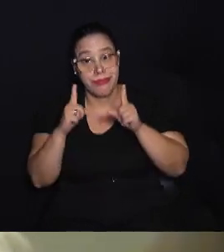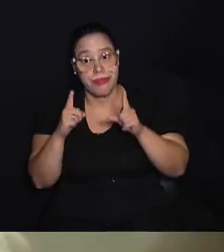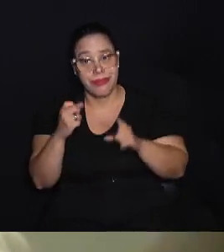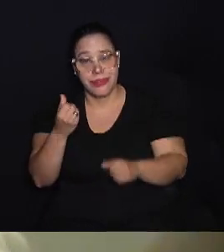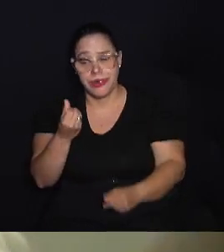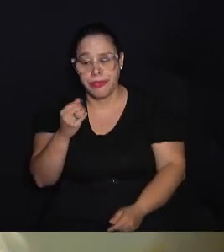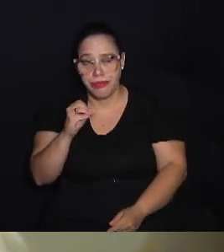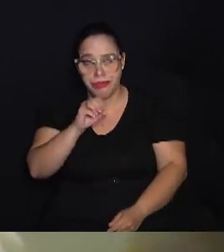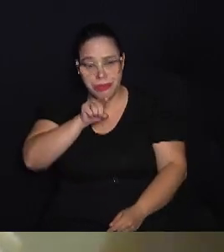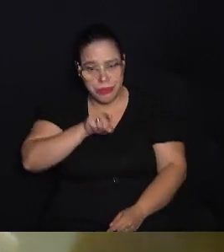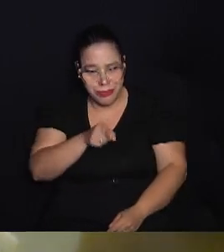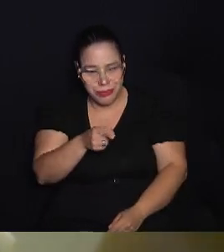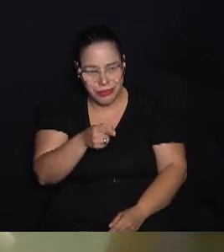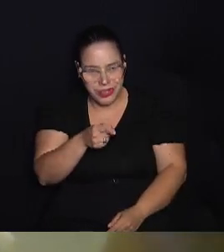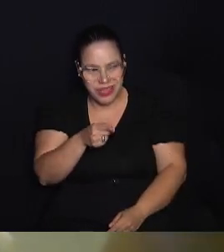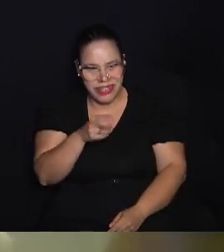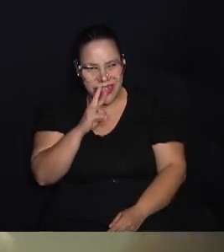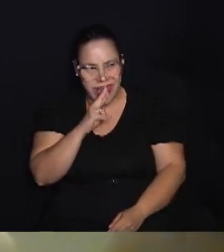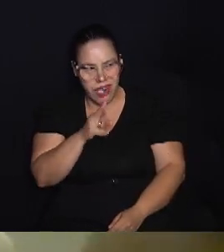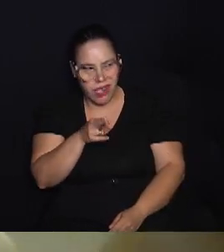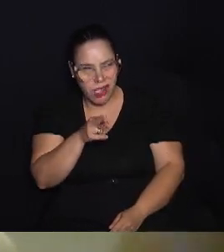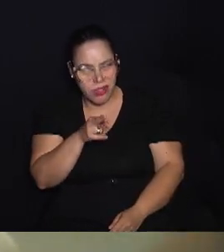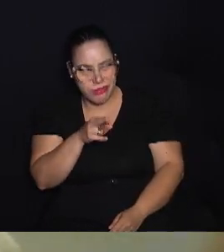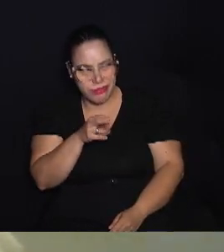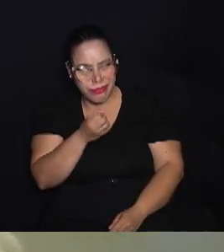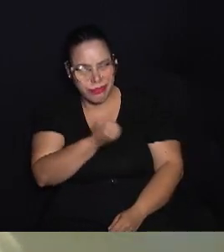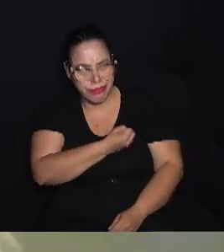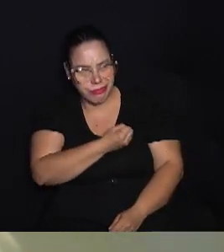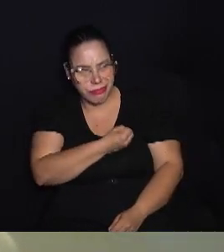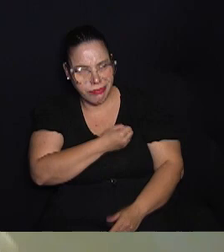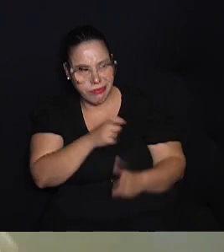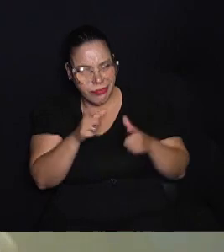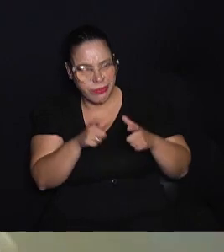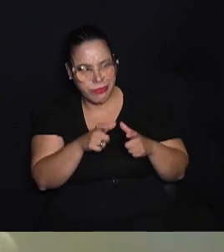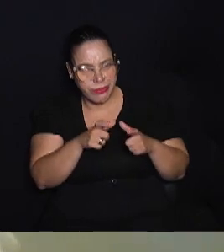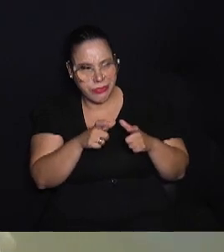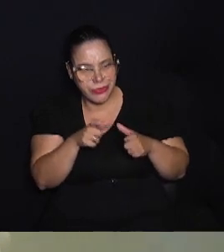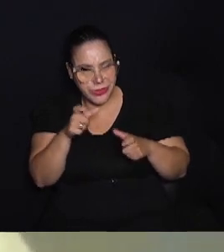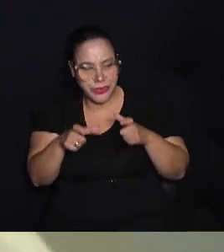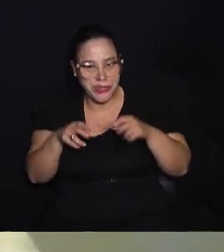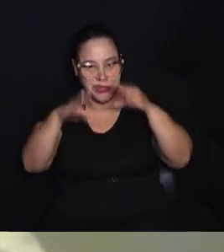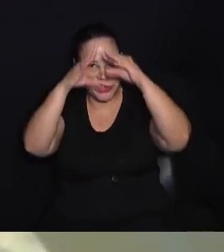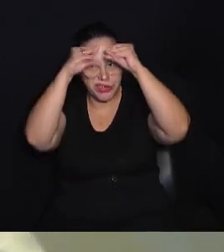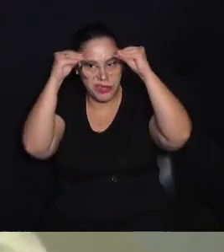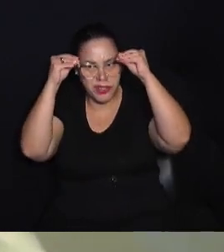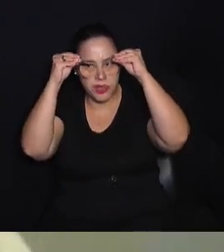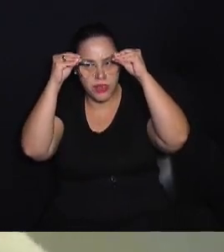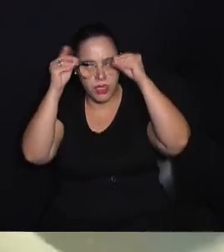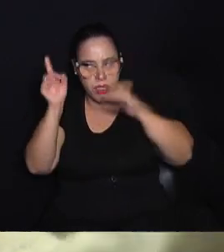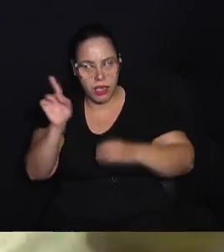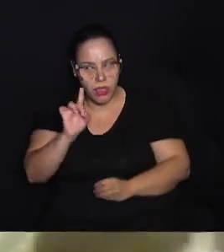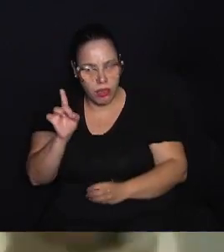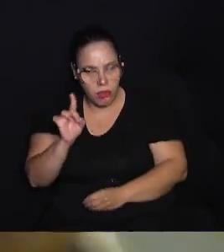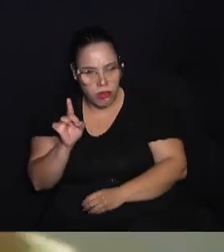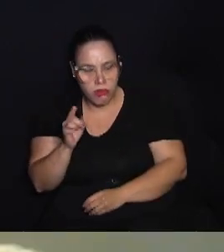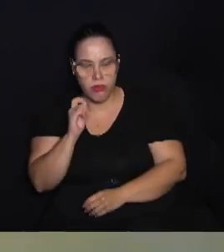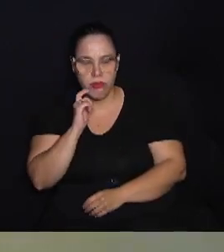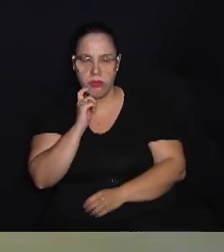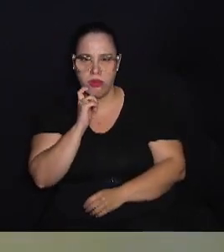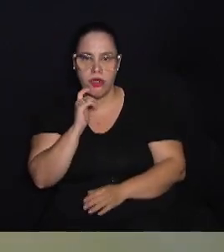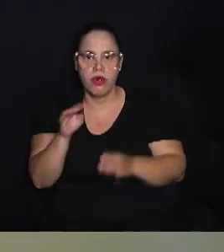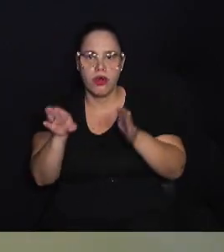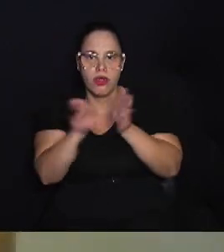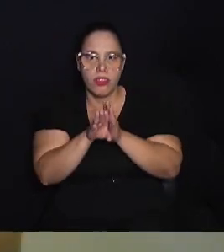mil casos por ano é a realidade do número de casos com pessoas com Alzheimer? Provavelmente não, porque muitas pessoas chegam